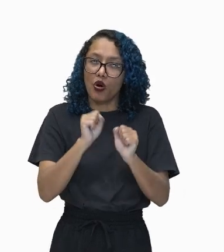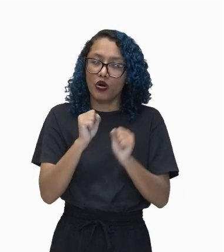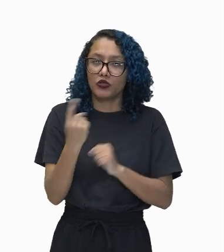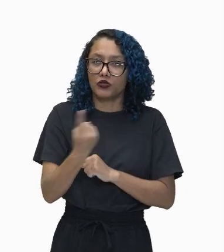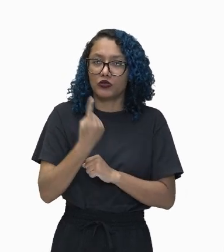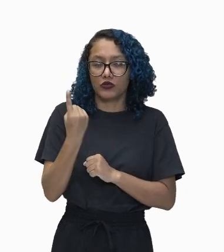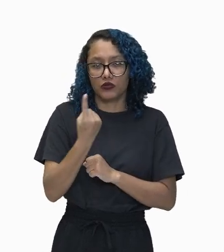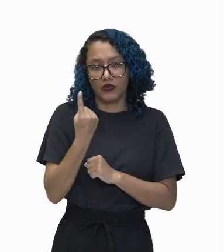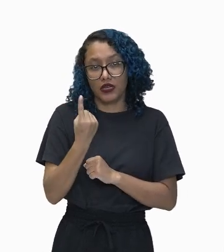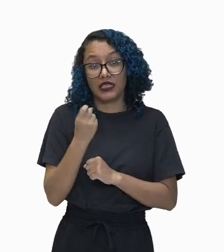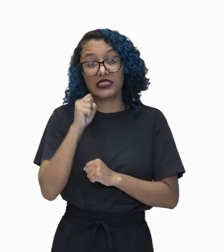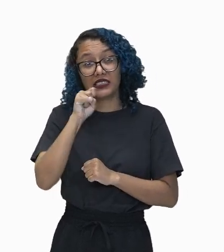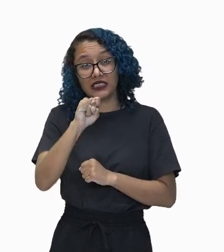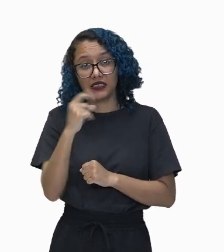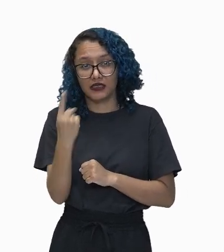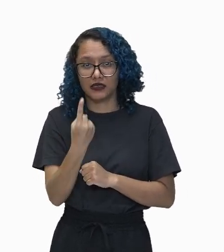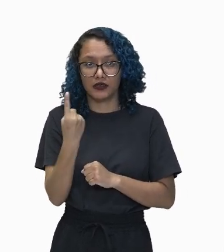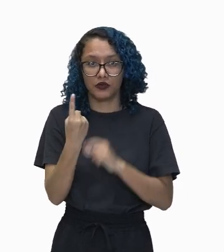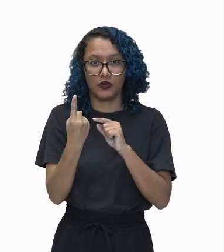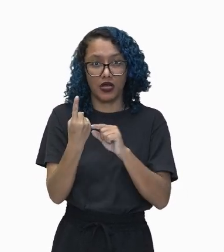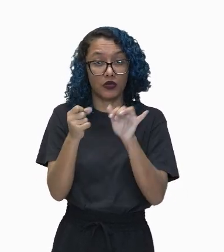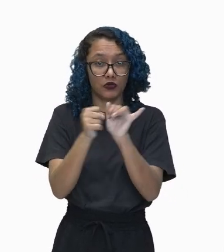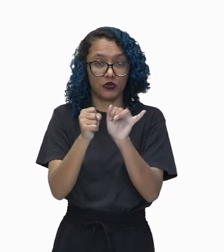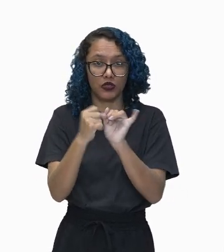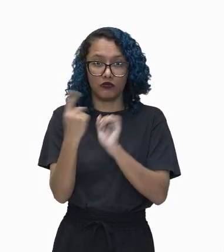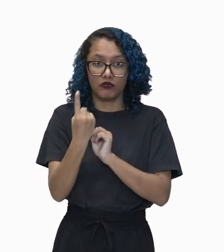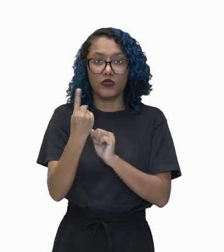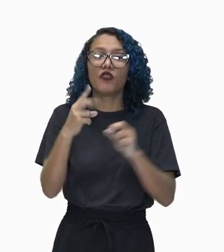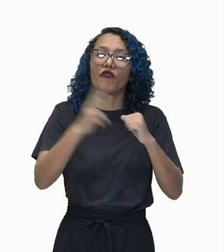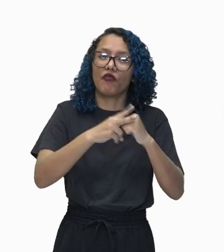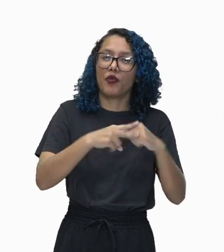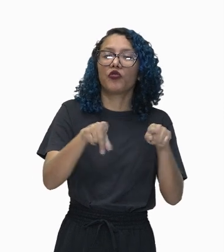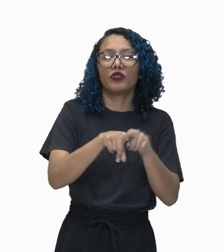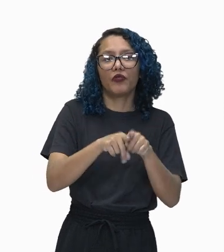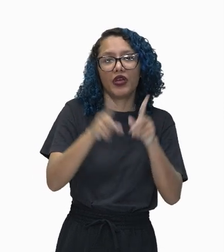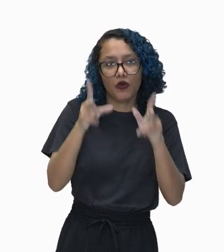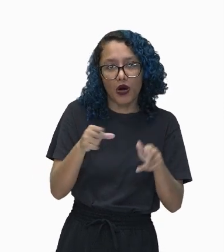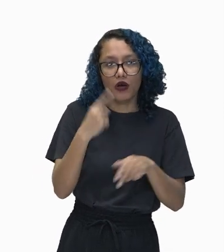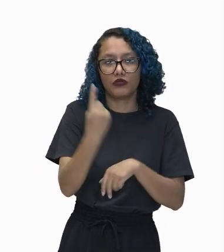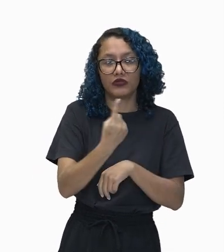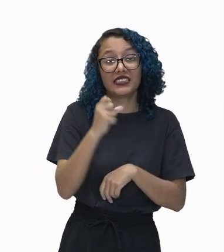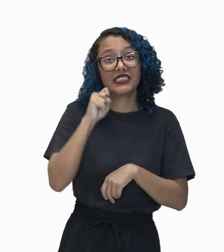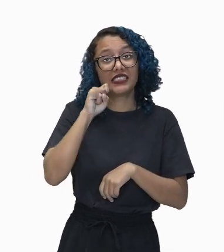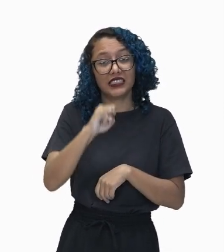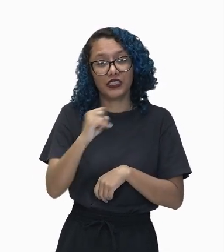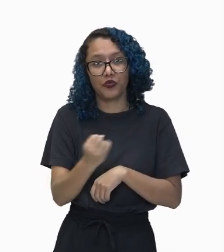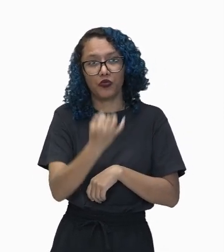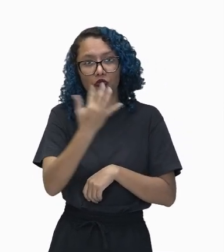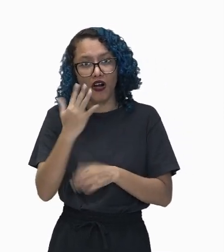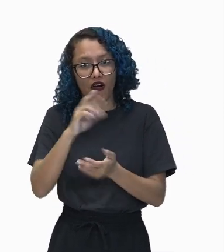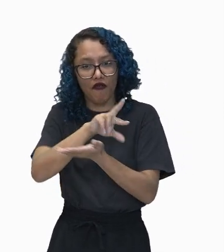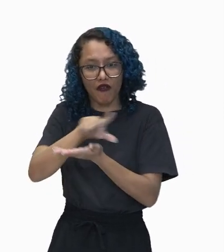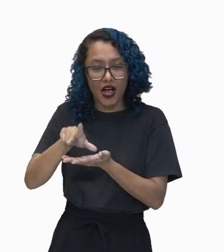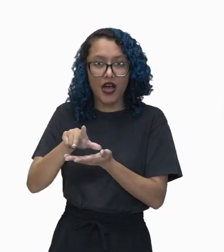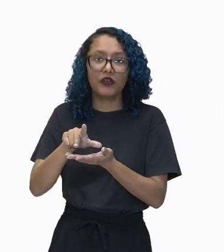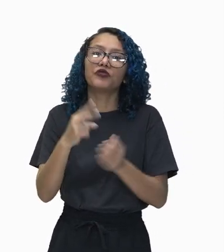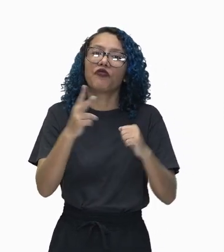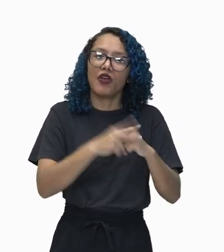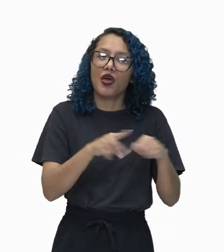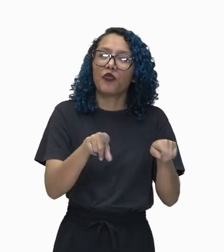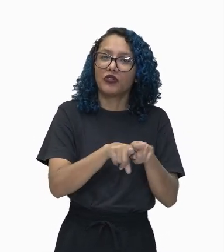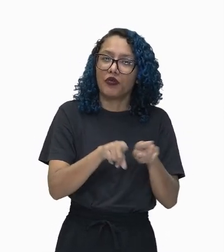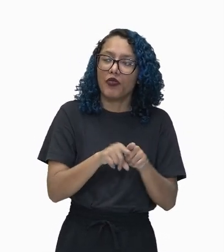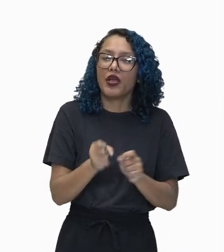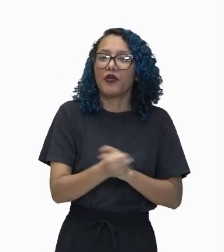no singular, ele vai estar no singular. Se o sujeito estiver no plural, ele vai para o plural. Então, o verbo ele está sempre na